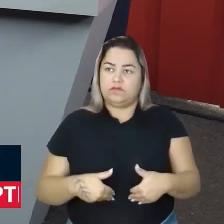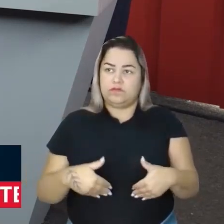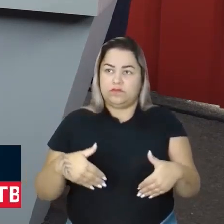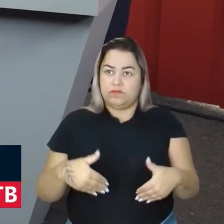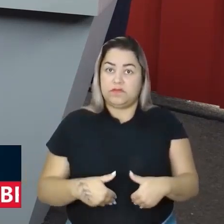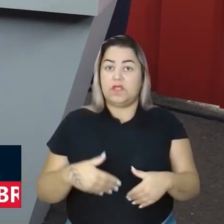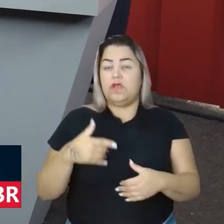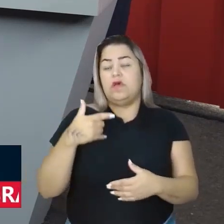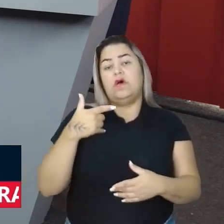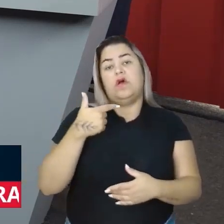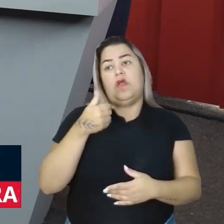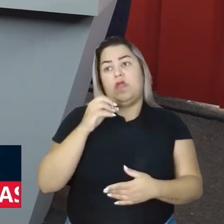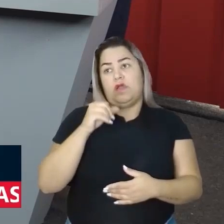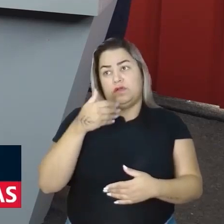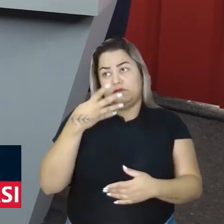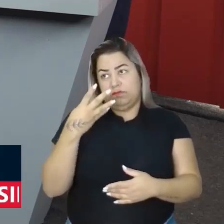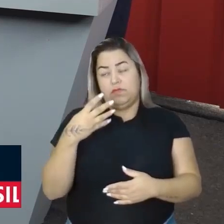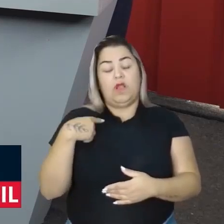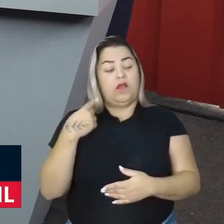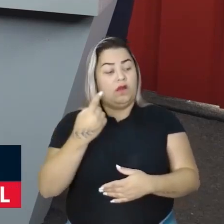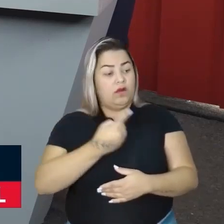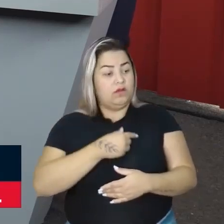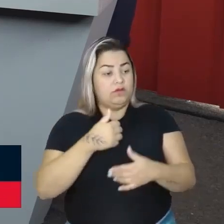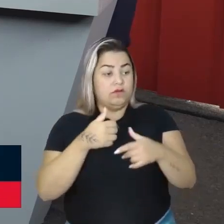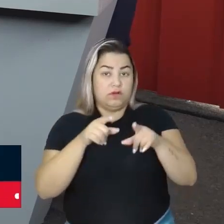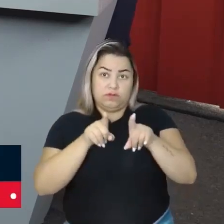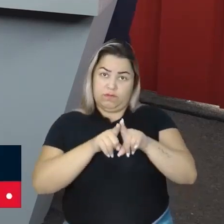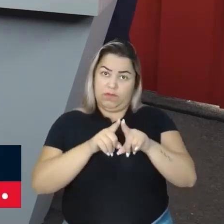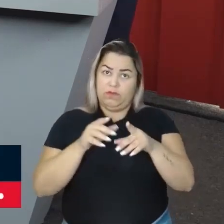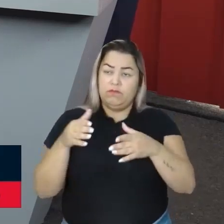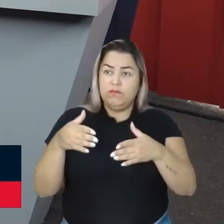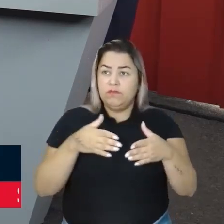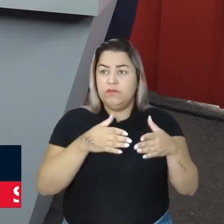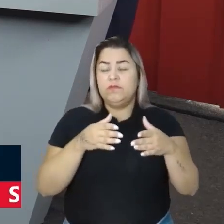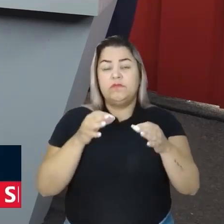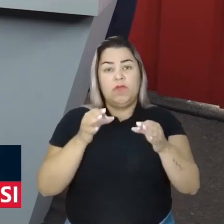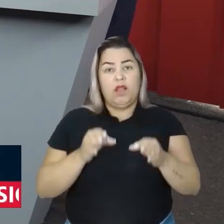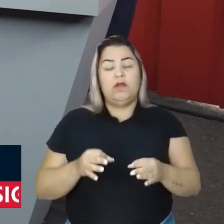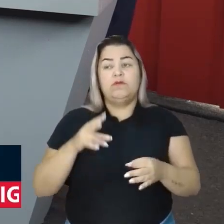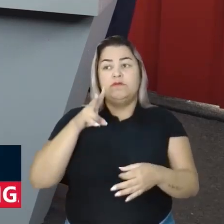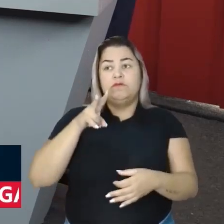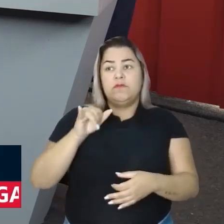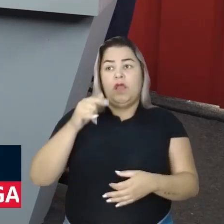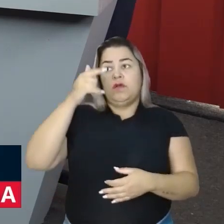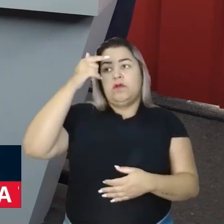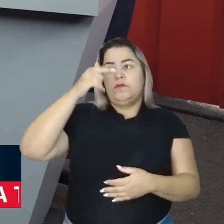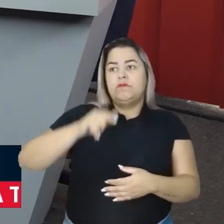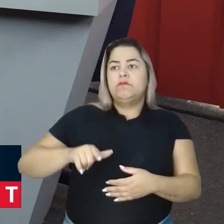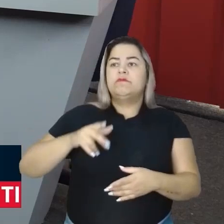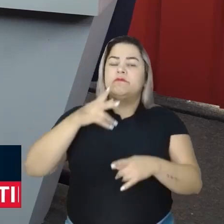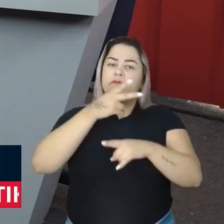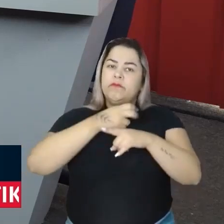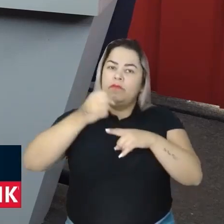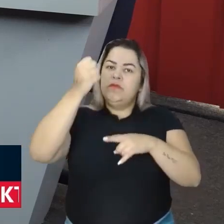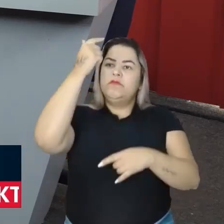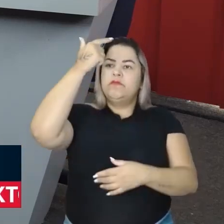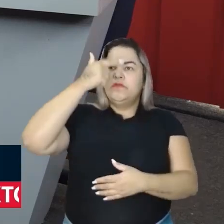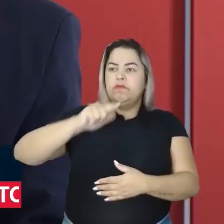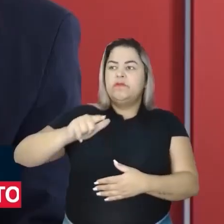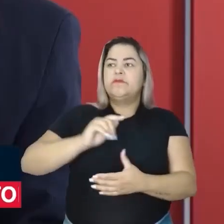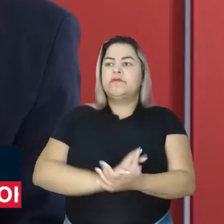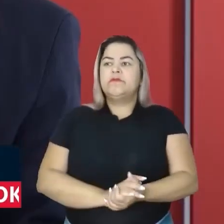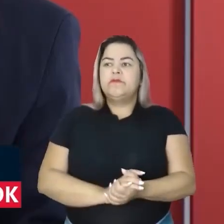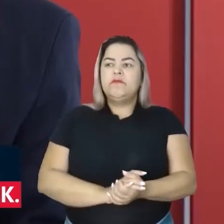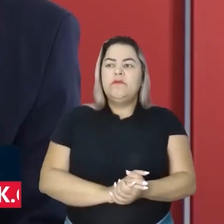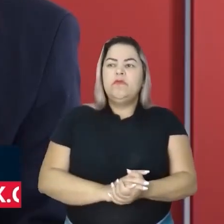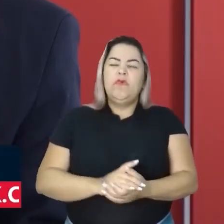e comentasse, a gente está no caminho certo? Esses 6 meses aí mostram que a gente vai conseguir esse êxito mais uma vez, deputado? Olha, esses dias eu